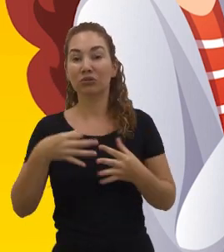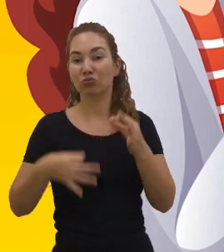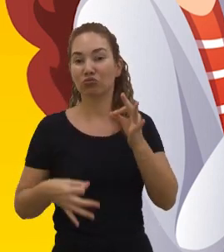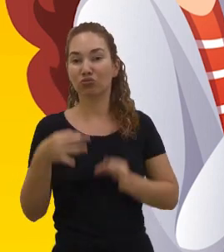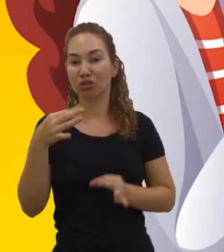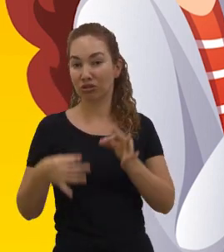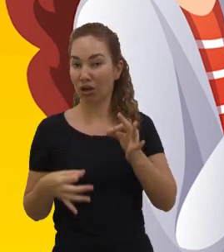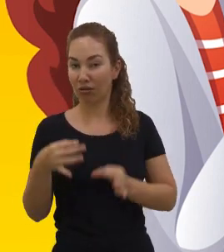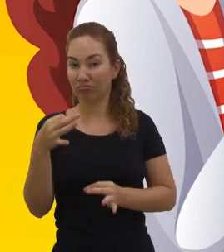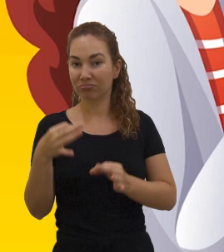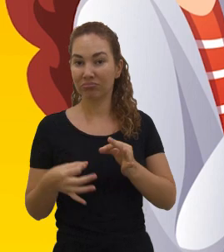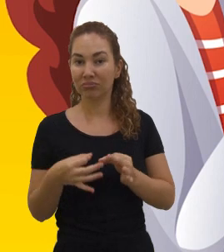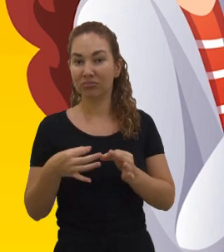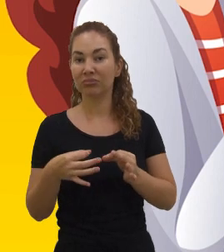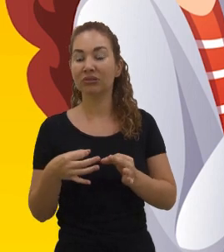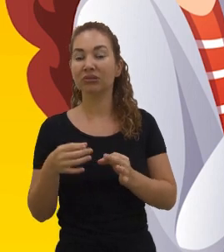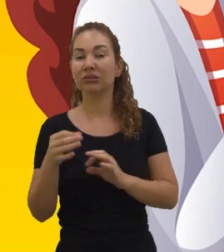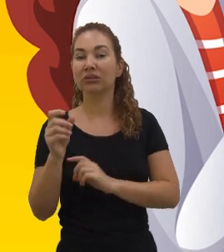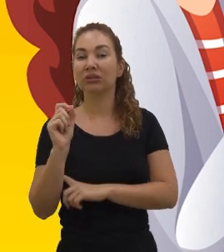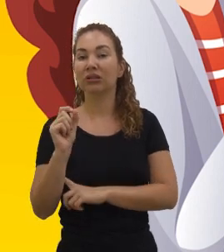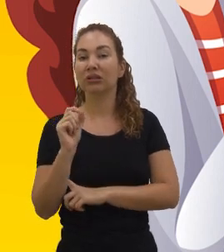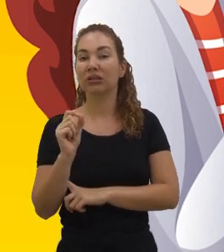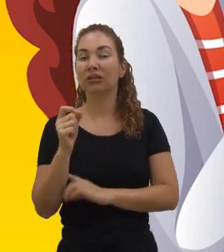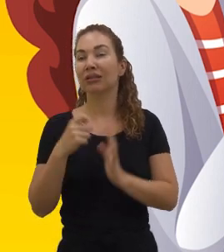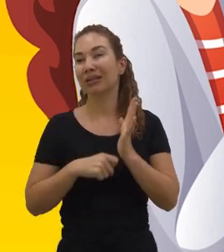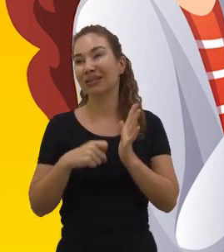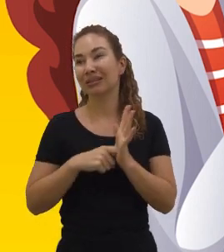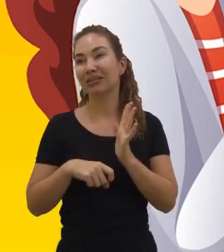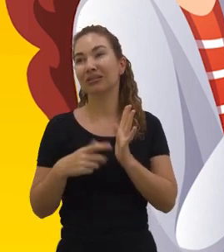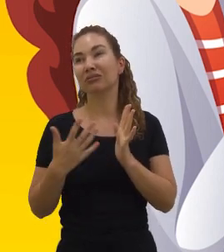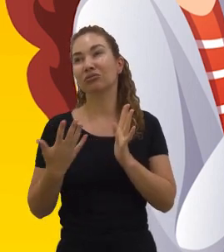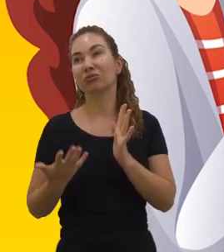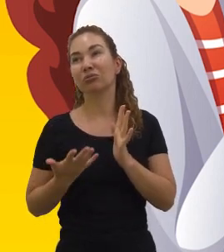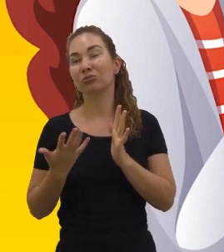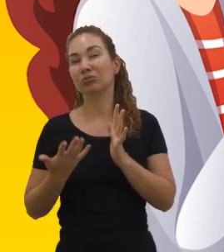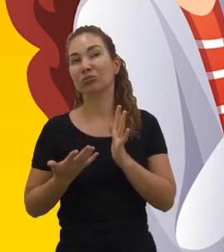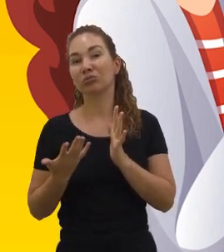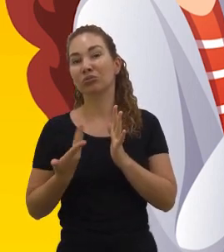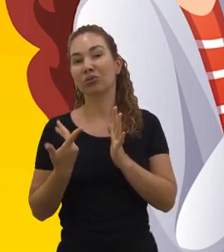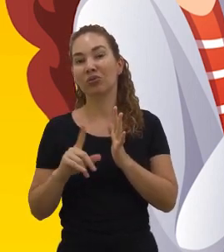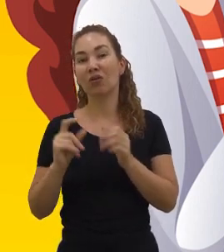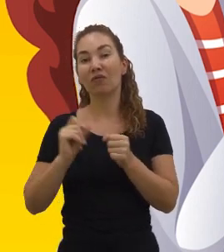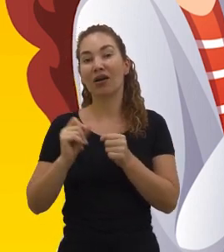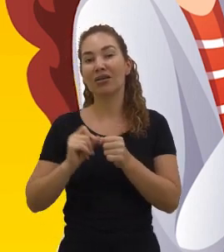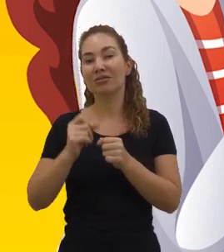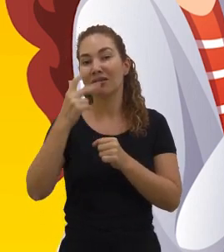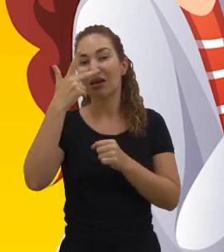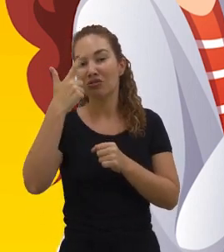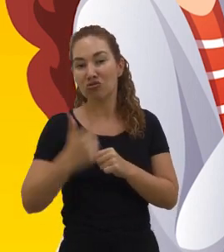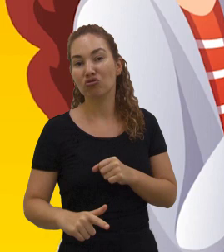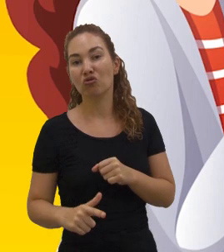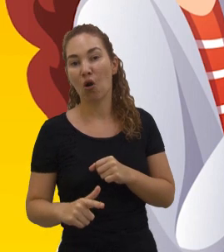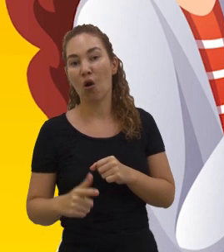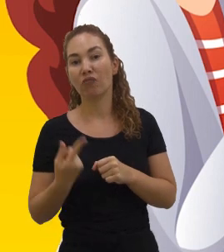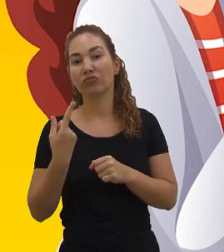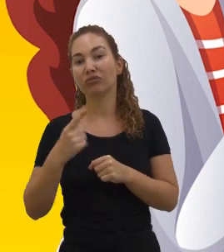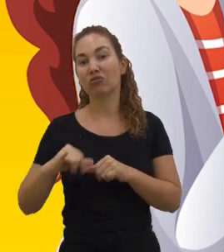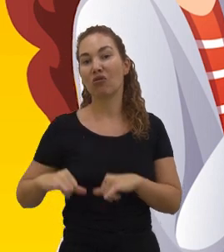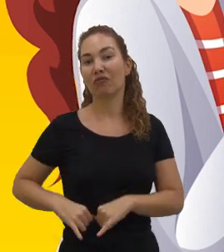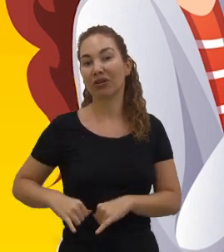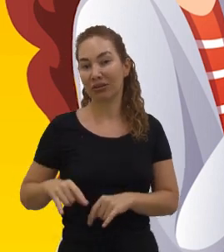jurídica, sem, assim, tentando não revidar, né? Não se